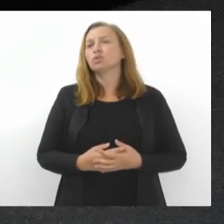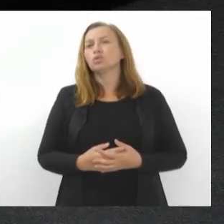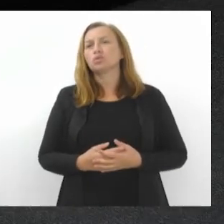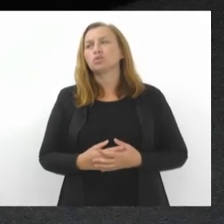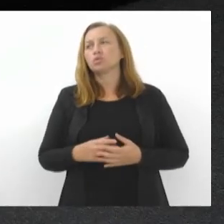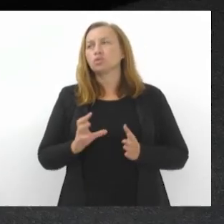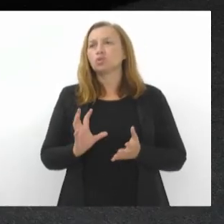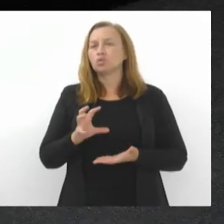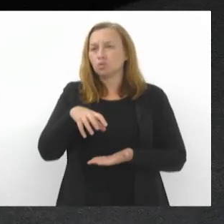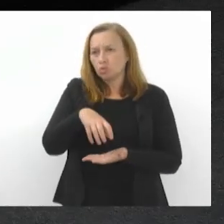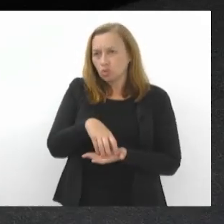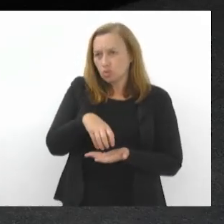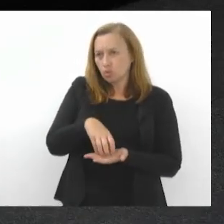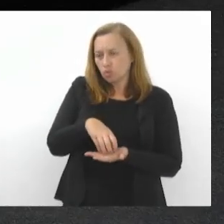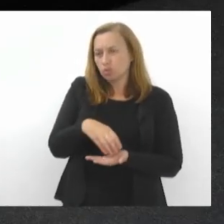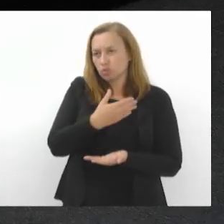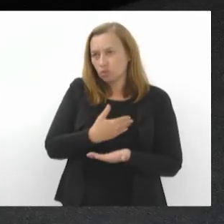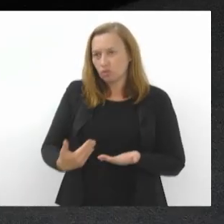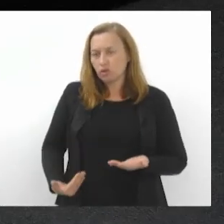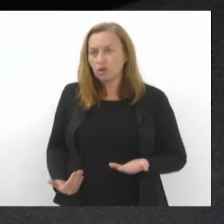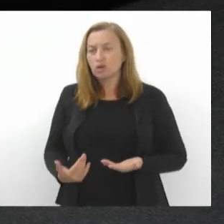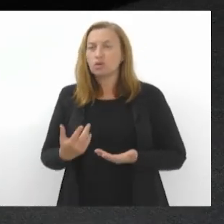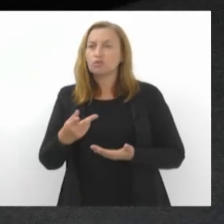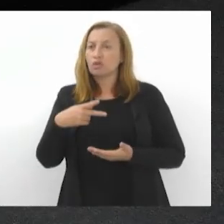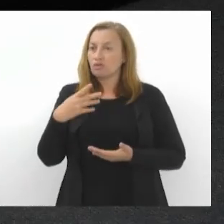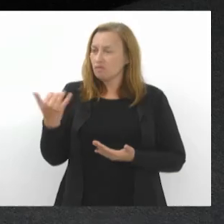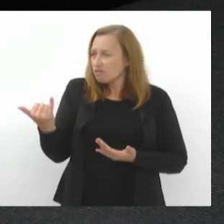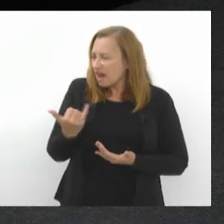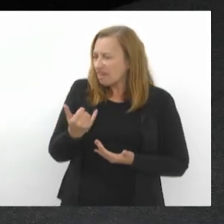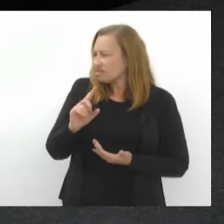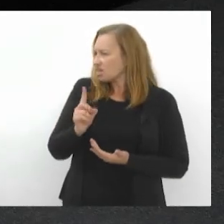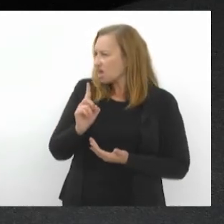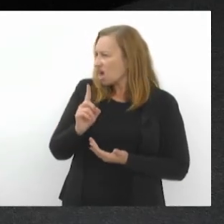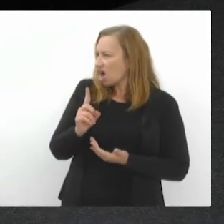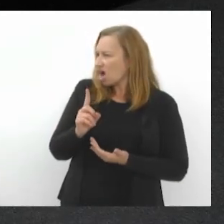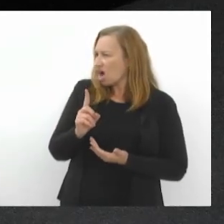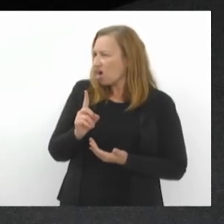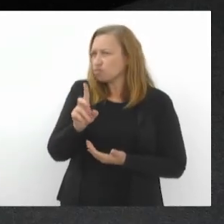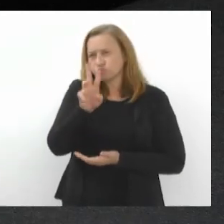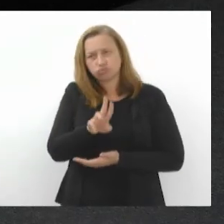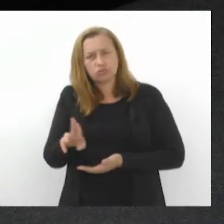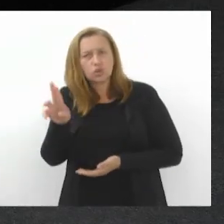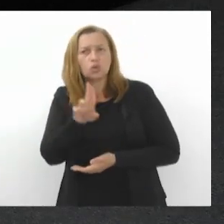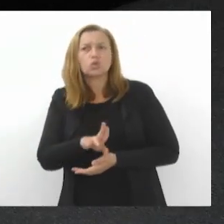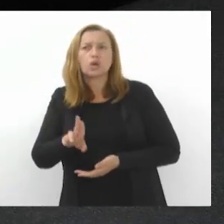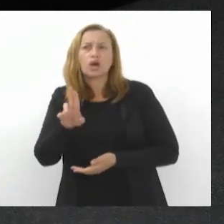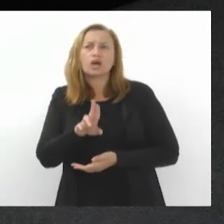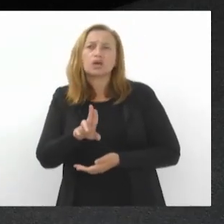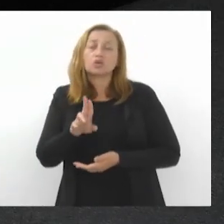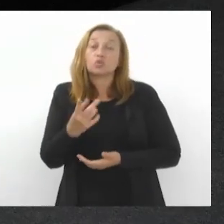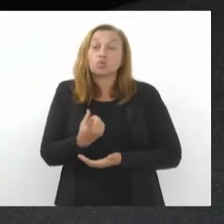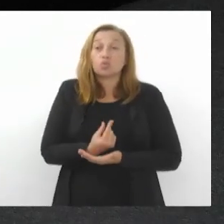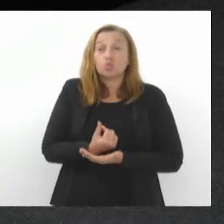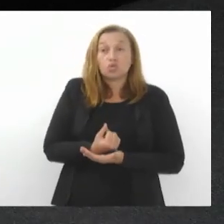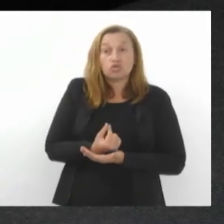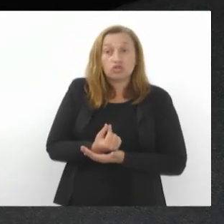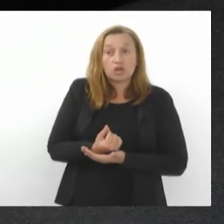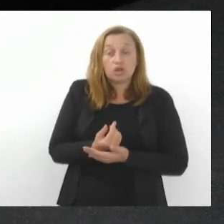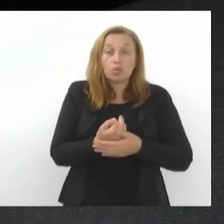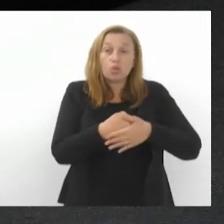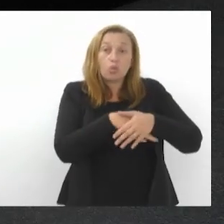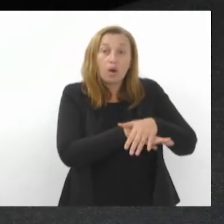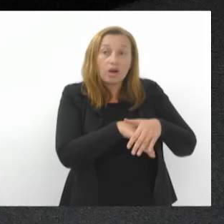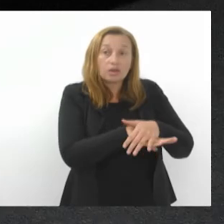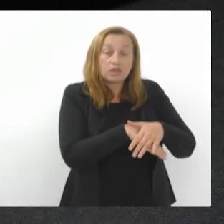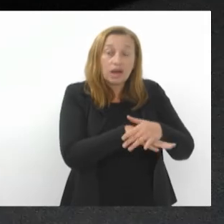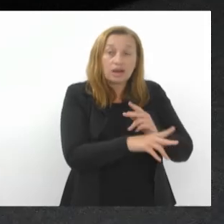núcleo duro do governo, quando nos foi dito que aquilo não seria utilizado o dinheiro reservado do